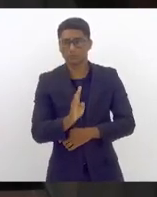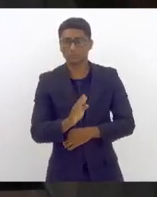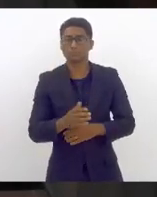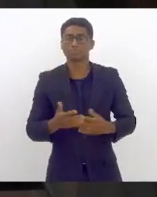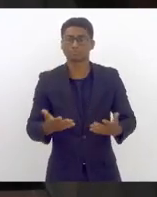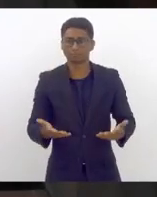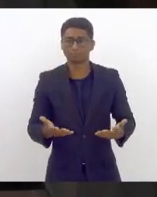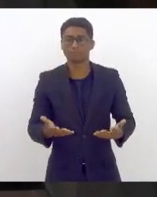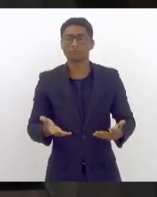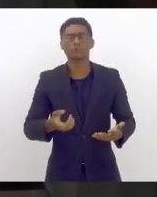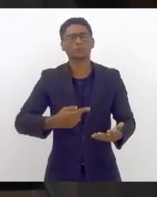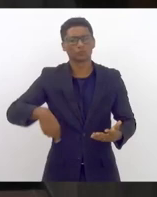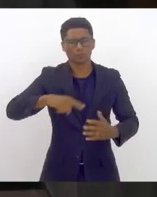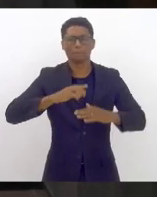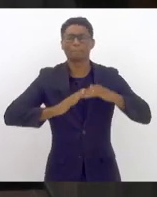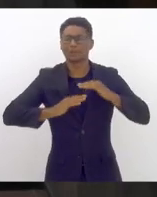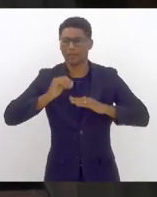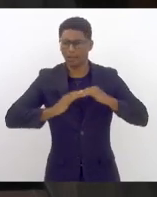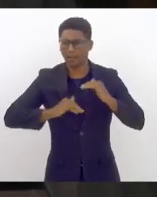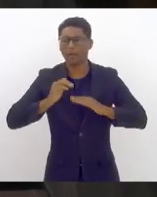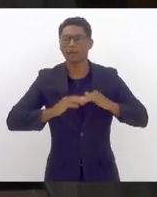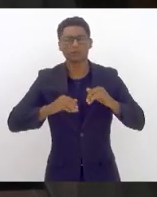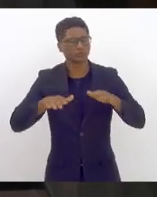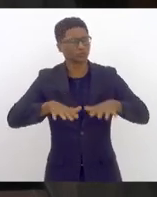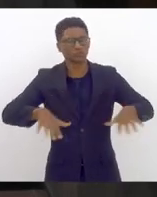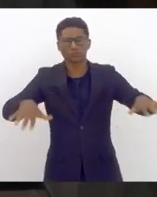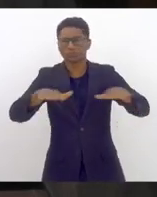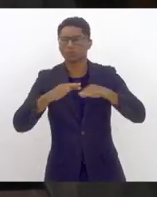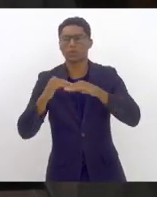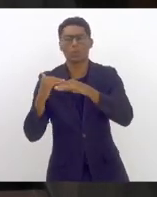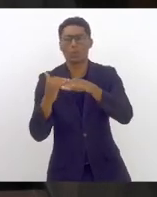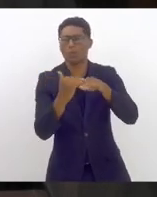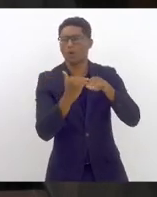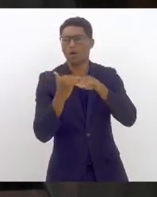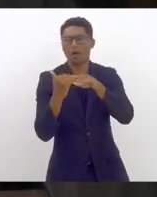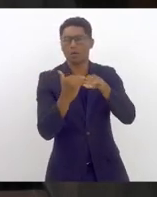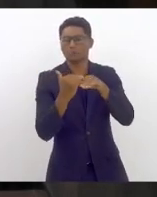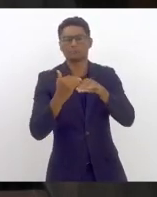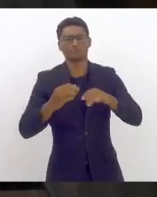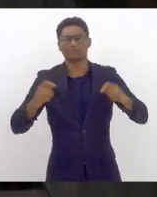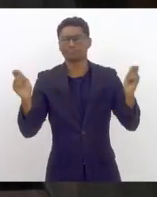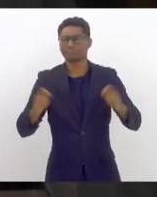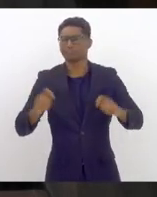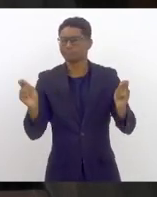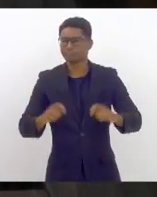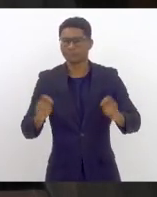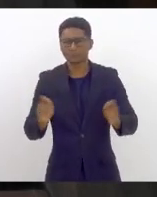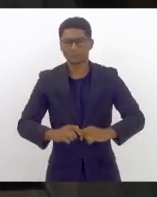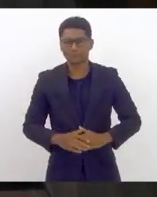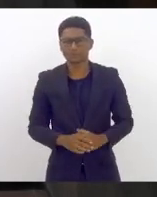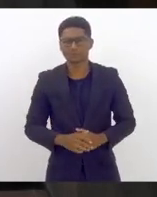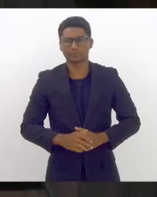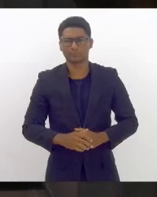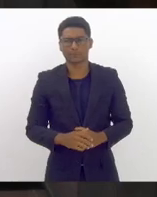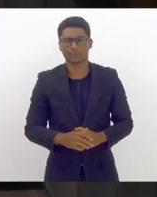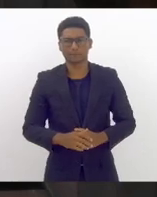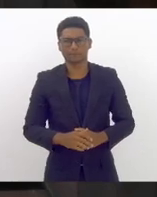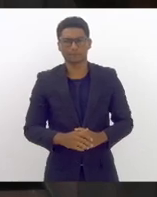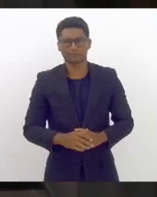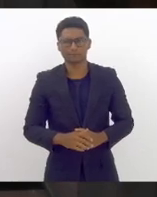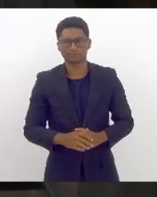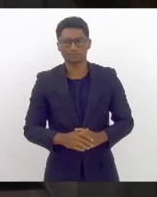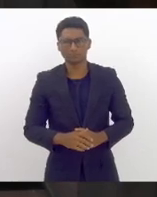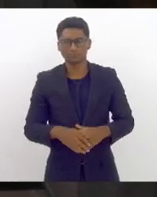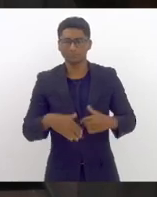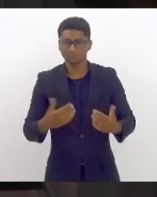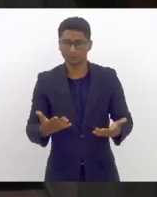potencial, a mesma capacidade, dentro do mesmo manto da nossa nação. Quem